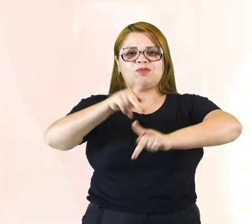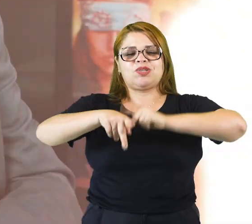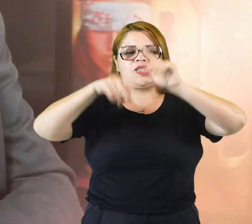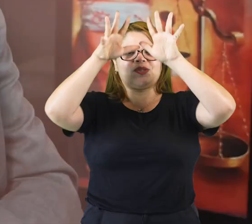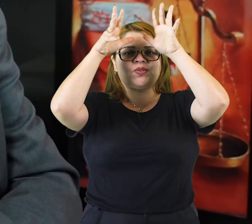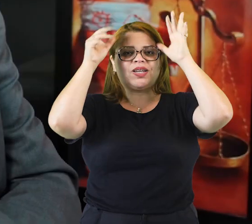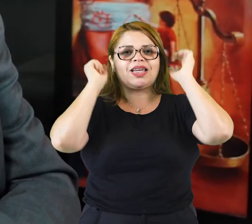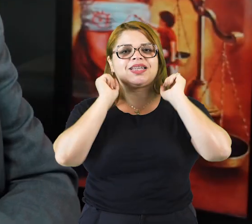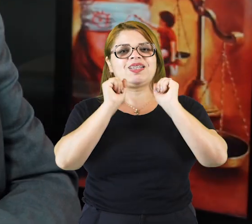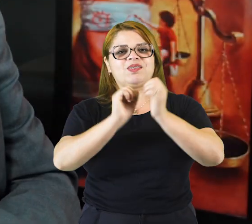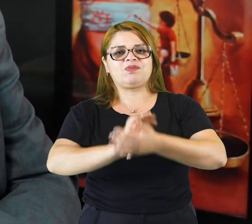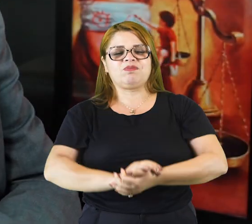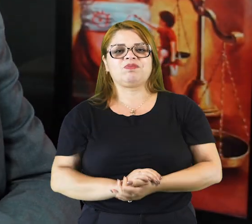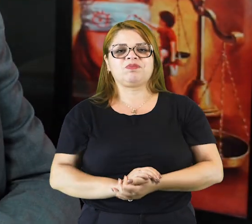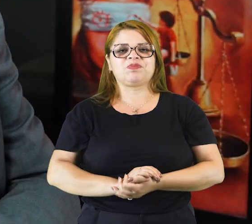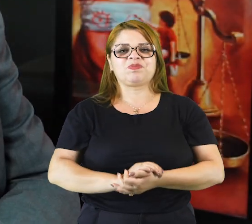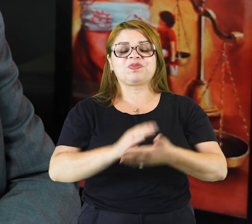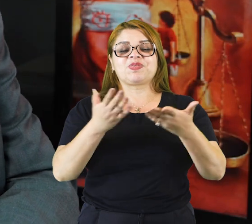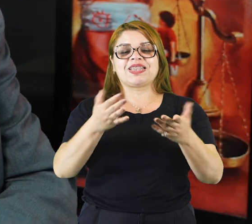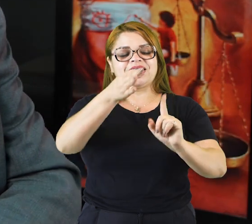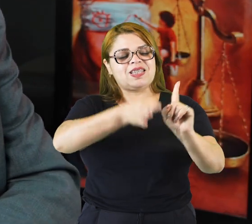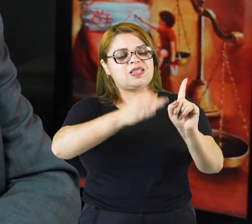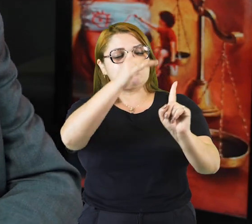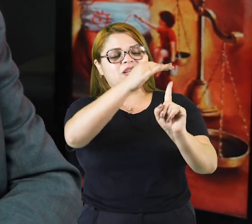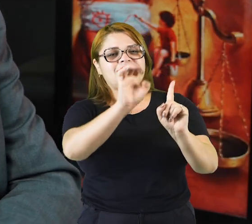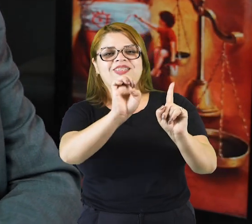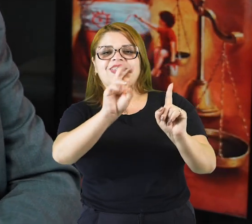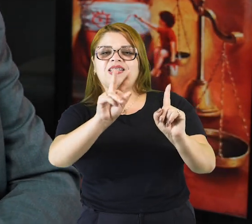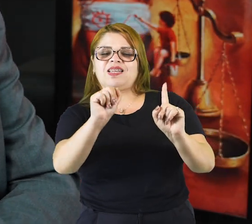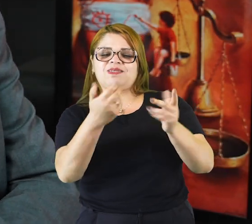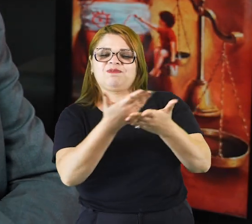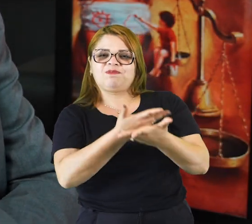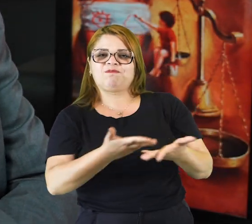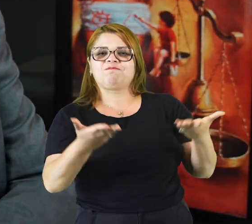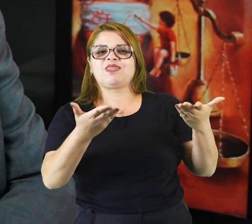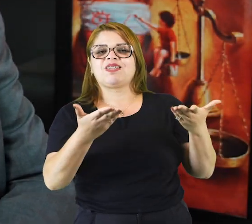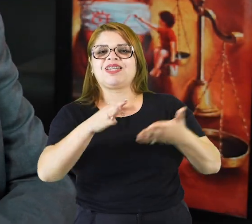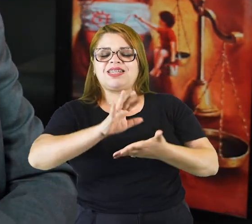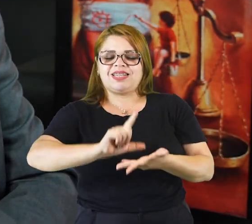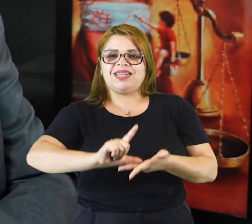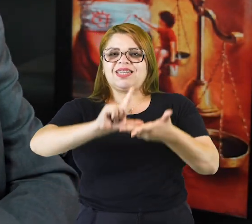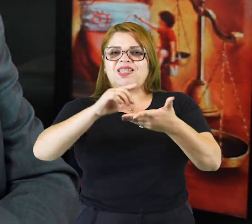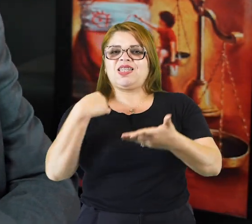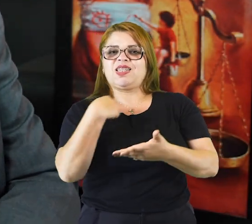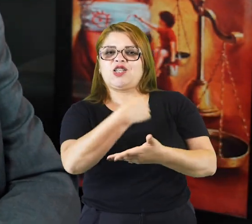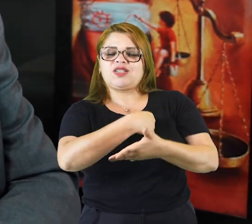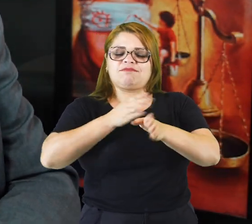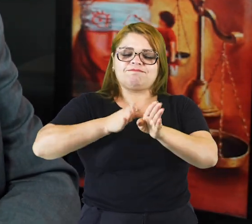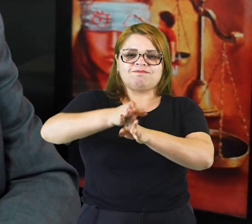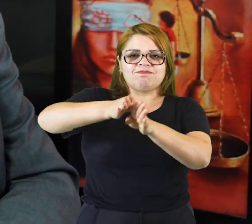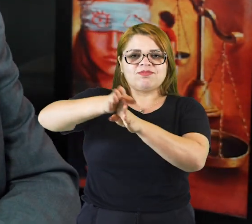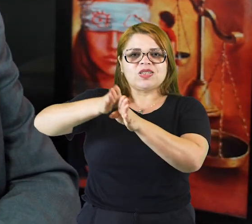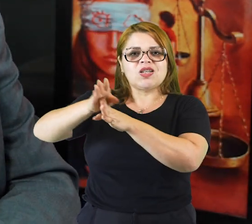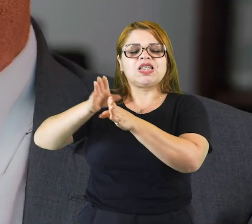acreana. Minha grande desembargadora, minha líder, nossa